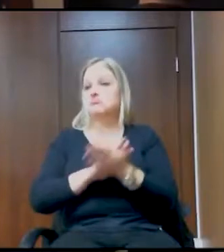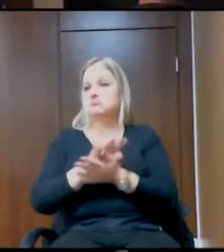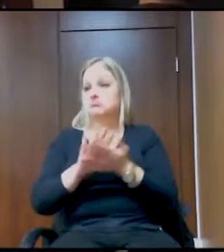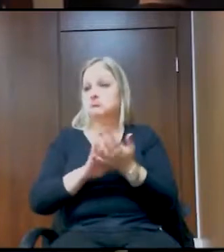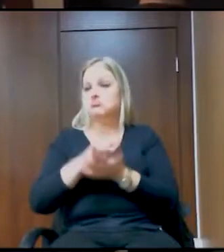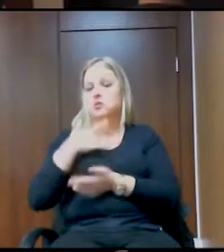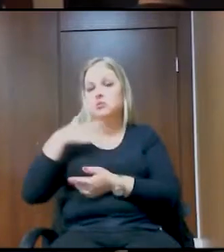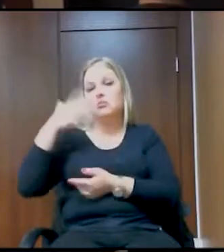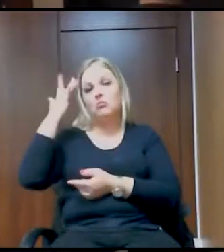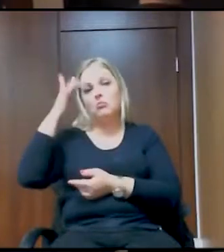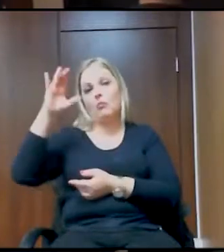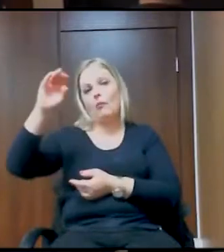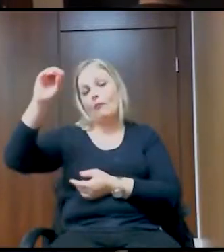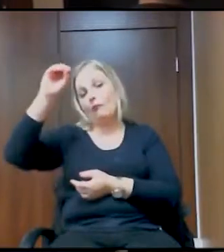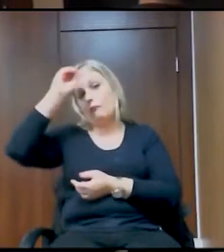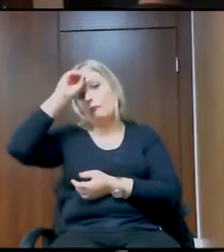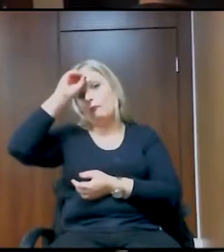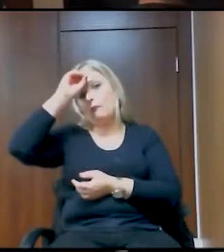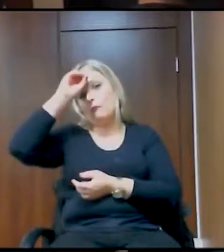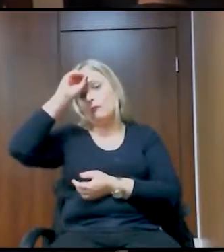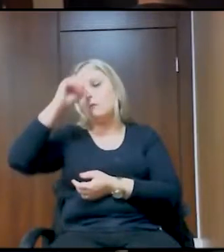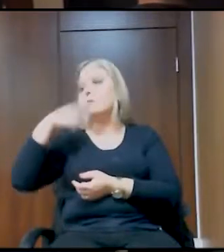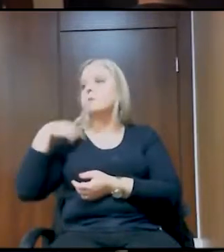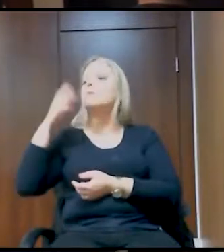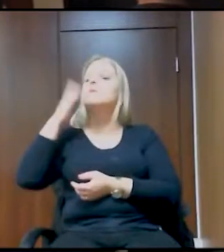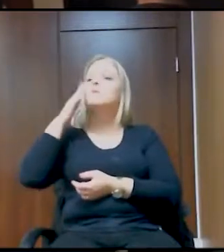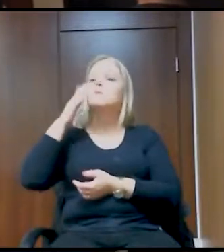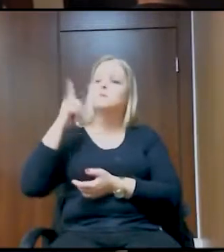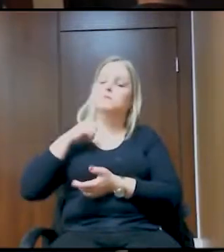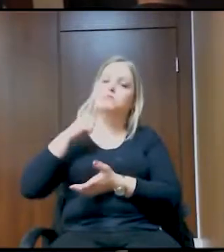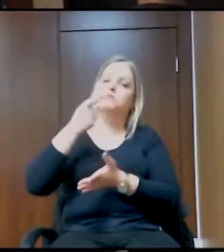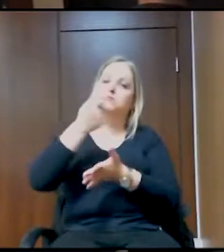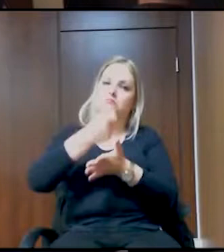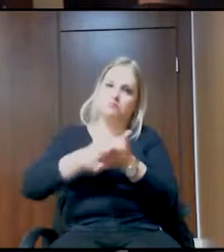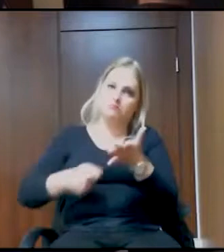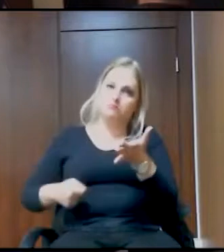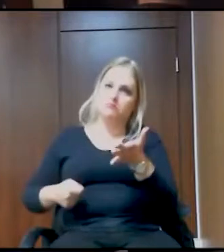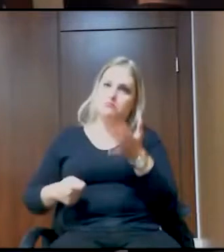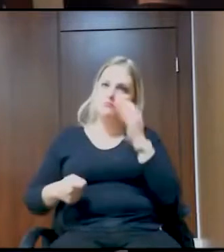de nada. E eu sei que a gente tem uma lista de demanda